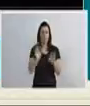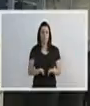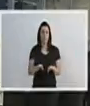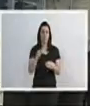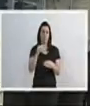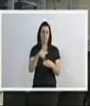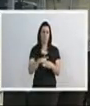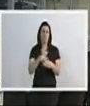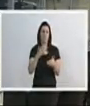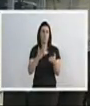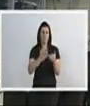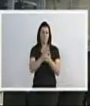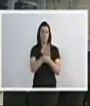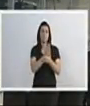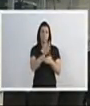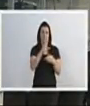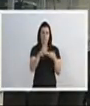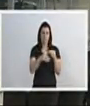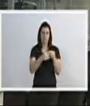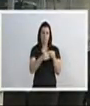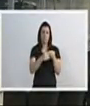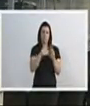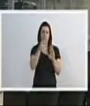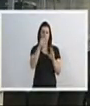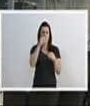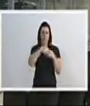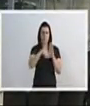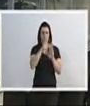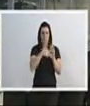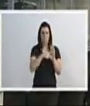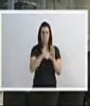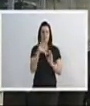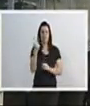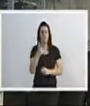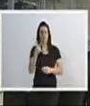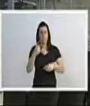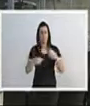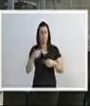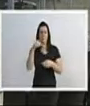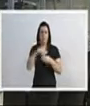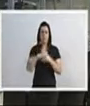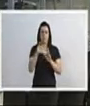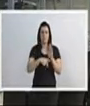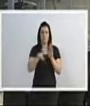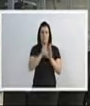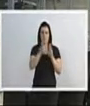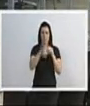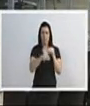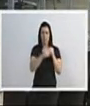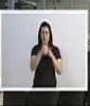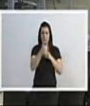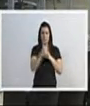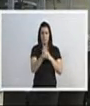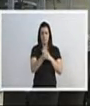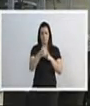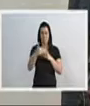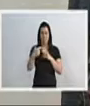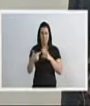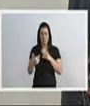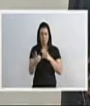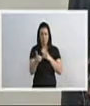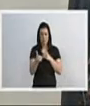votação, aprovada a emenda incorporada ao projeto. Em segunda discussão e votação, o projeto de lei complementar 1616, de autoria